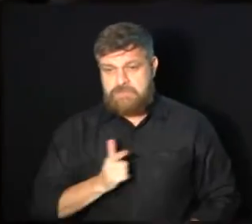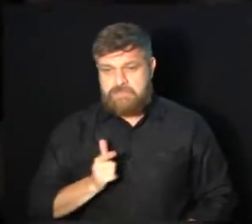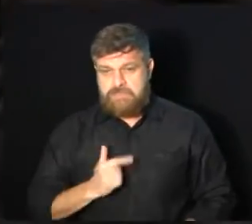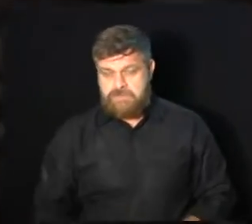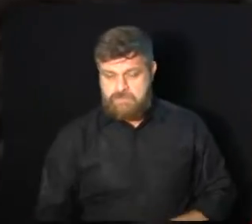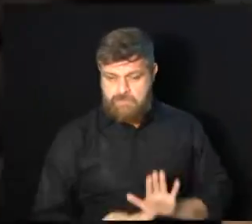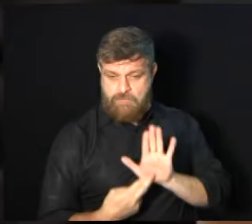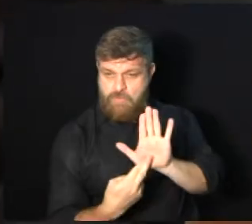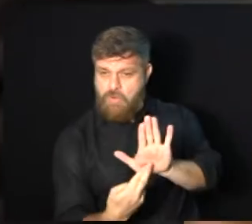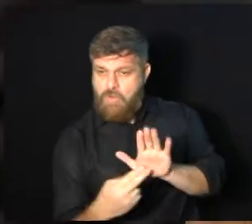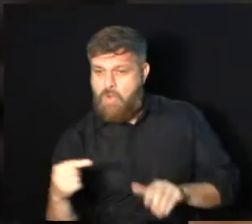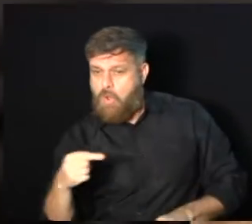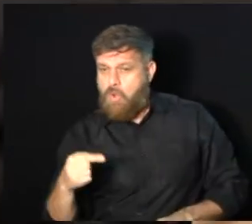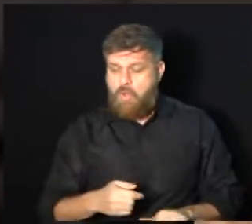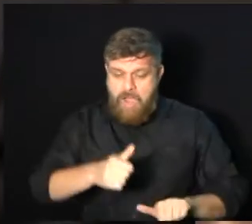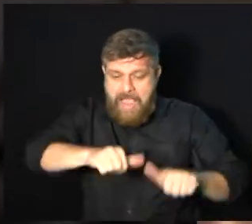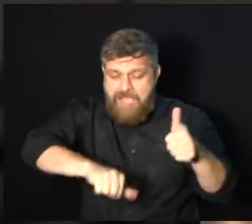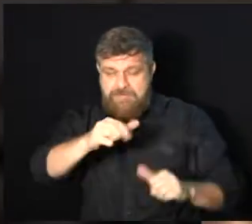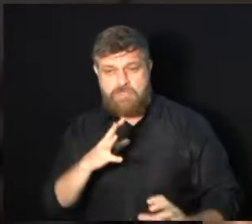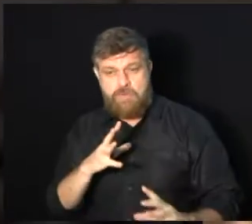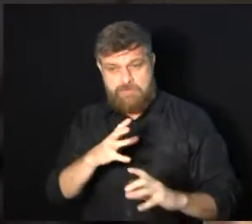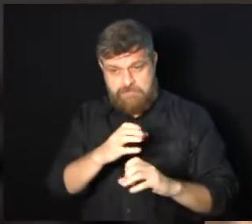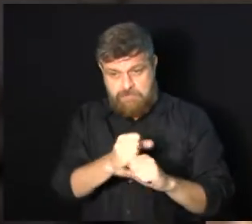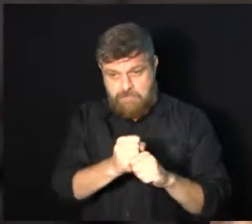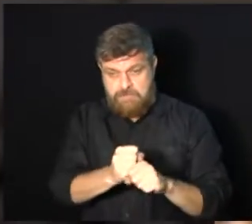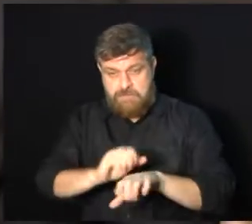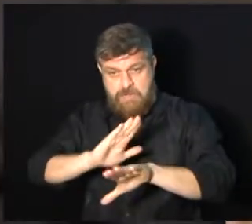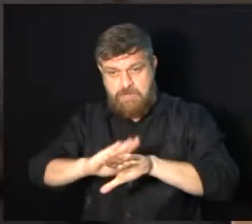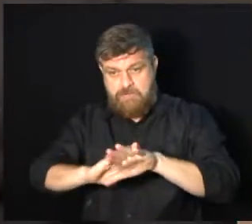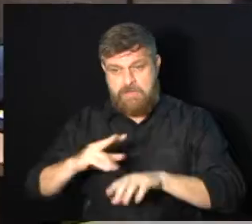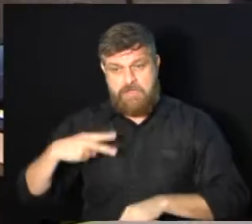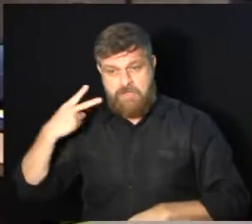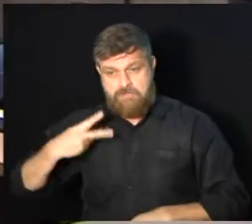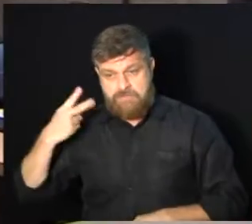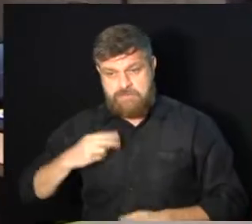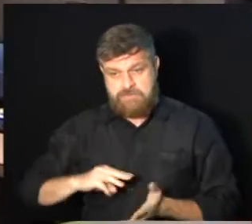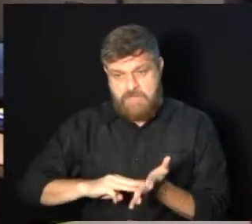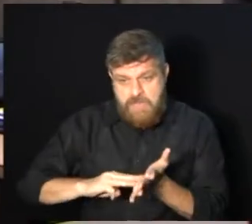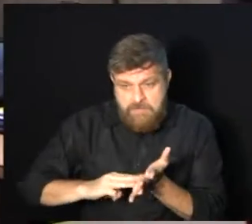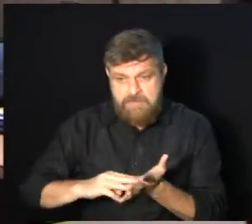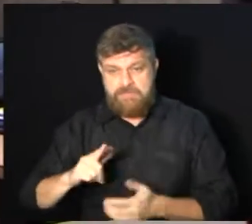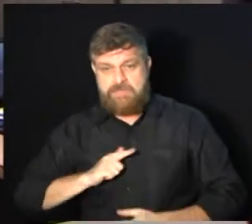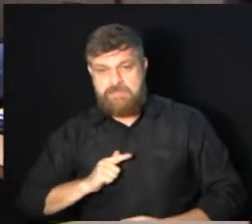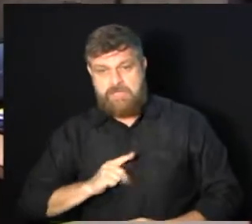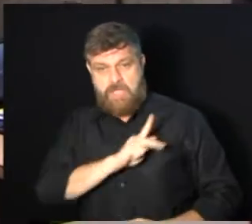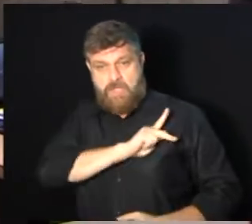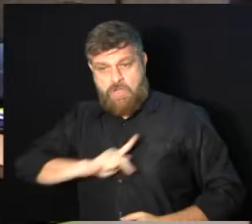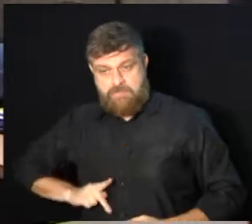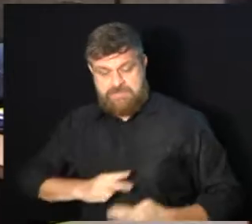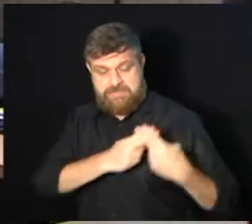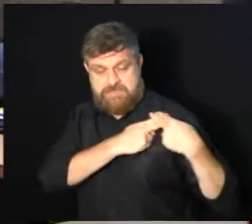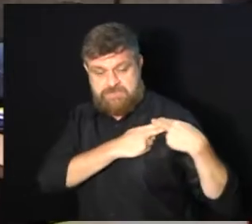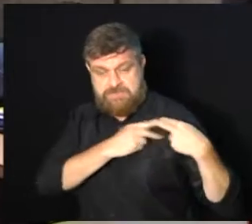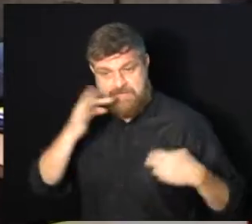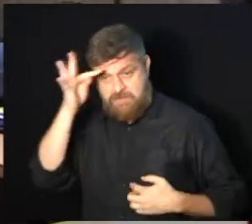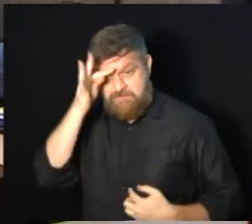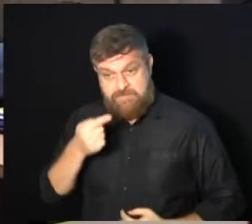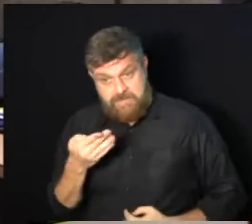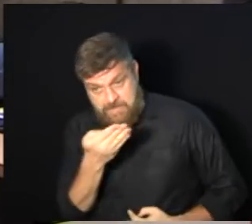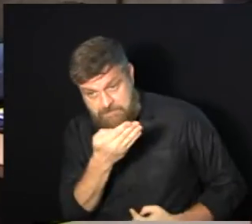apresentou um balanço dos trabalhos realizados pelos vereadores membros, aos quais o presidente Felipe Marchese